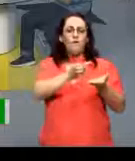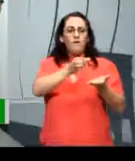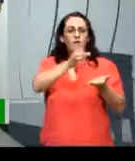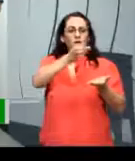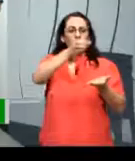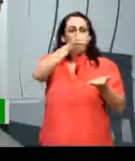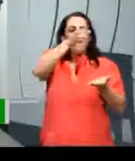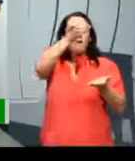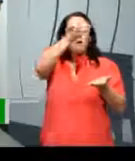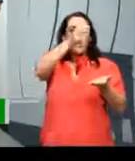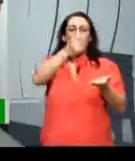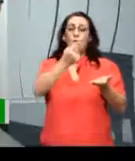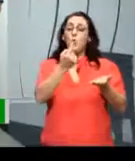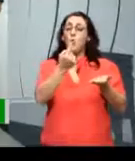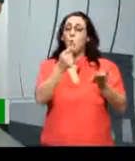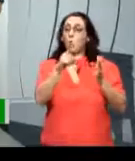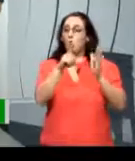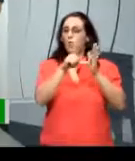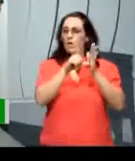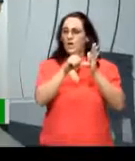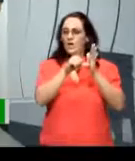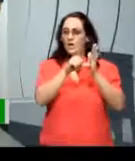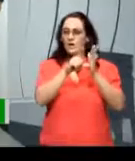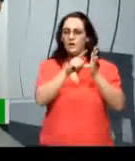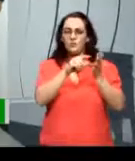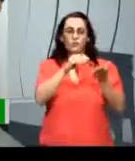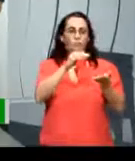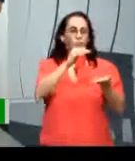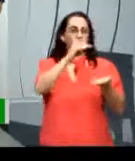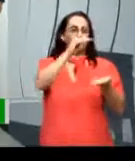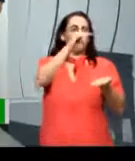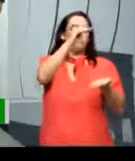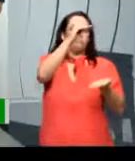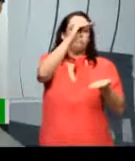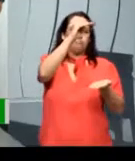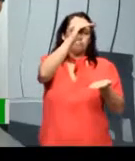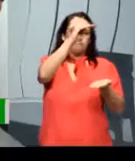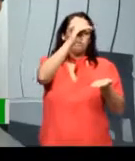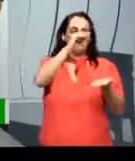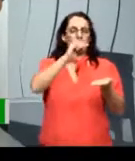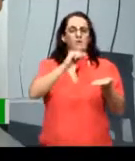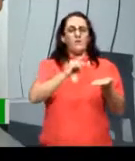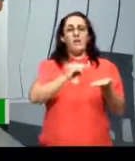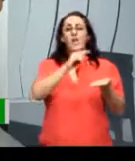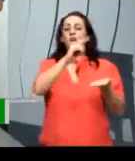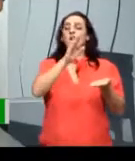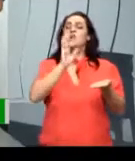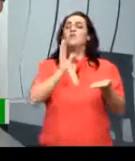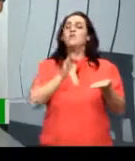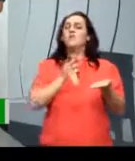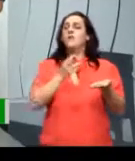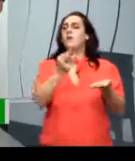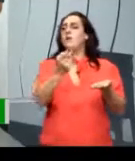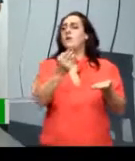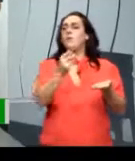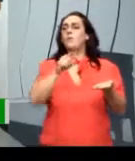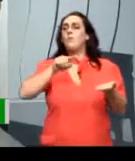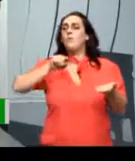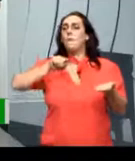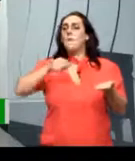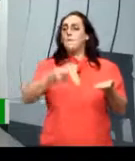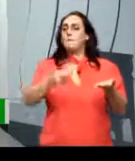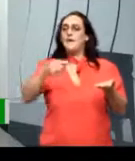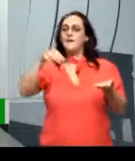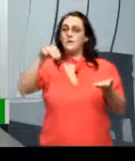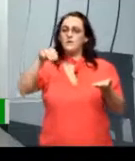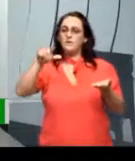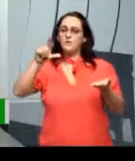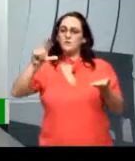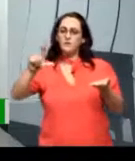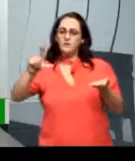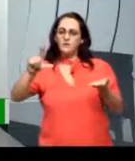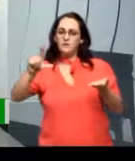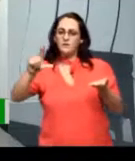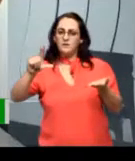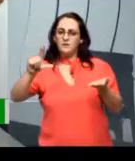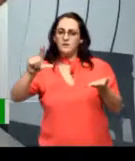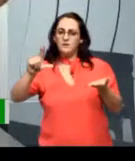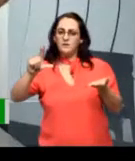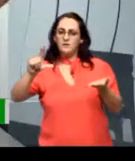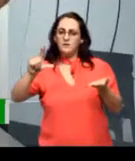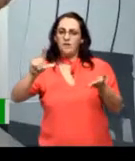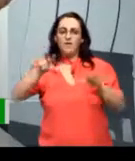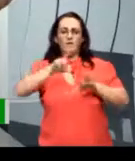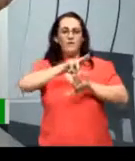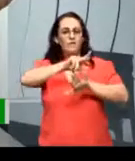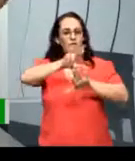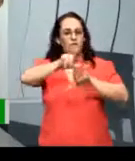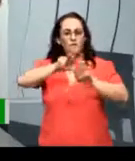1 litro, que a gente fala, 1 litro equivale, né, a 1000 mililitros, ok? Então, eu tenho